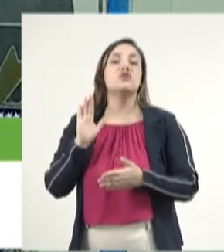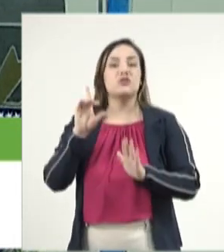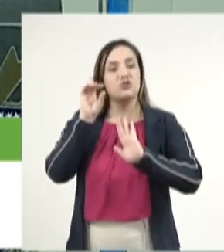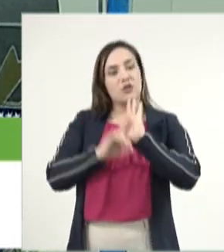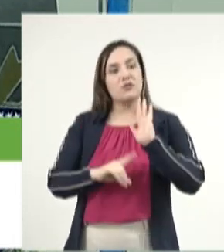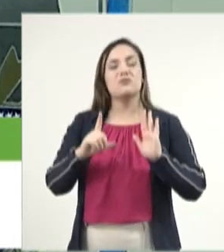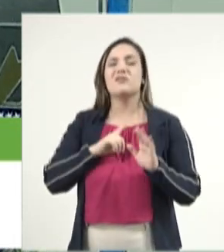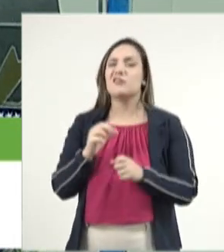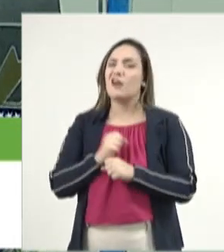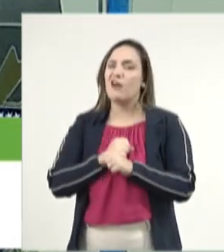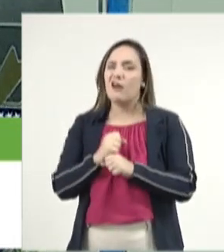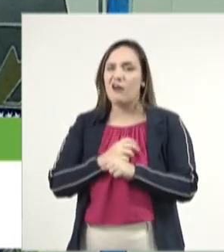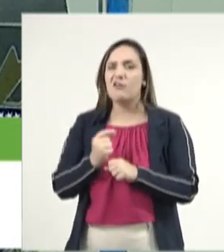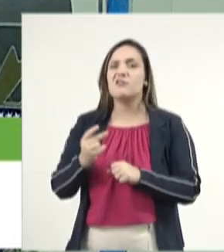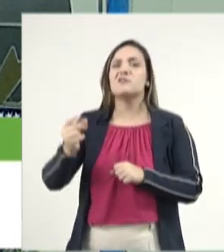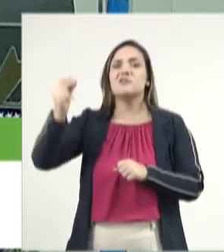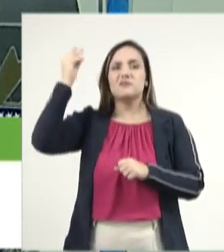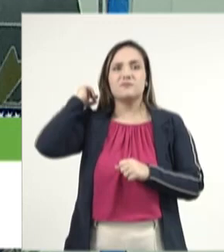Mato Grosso do Sul.